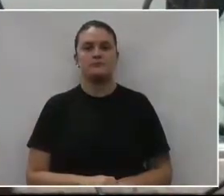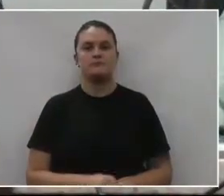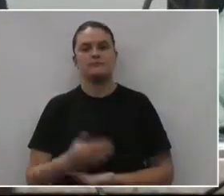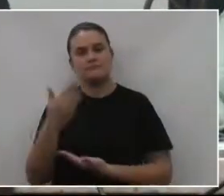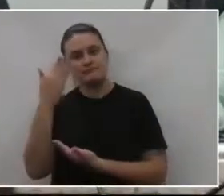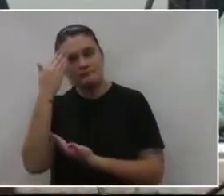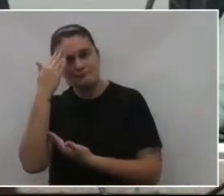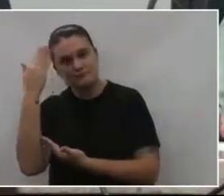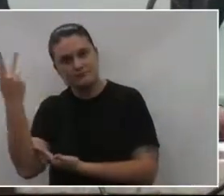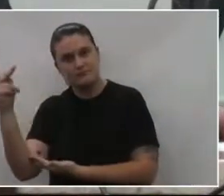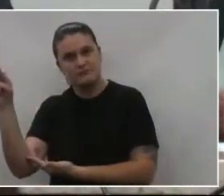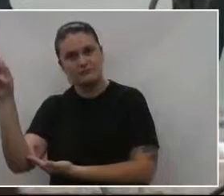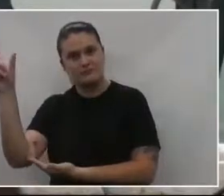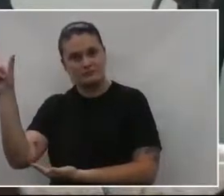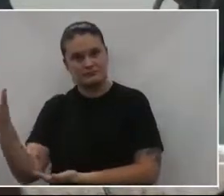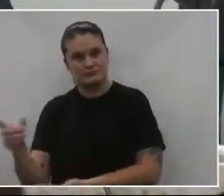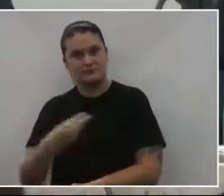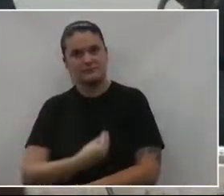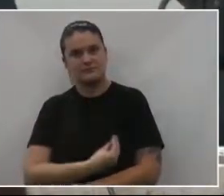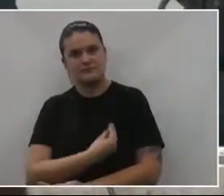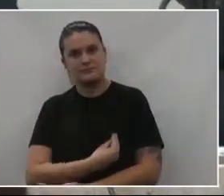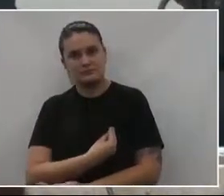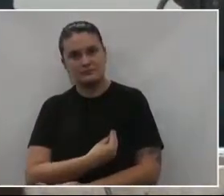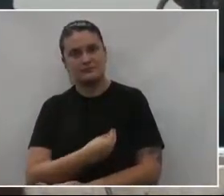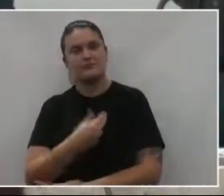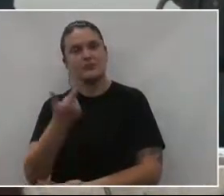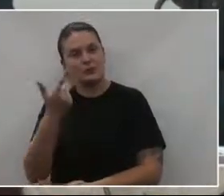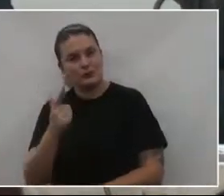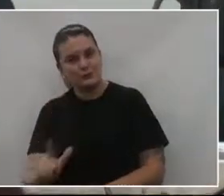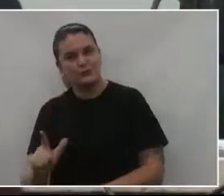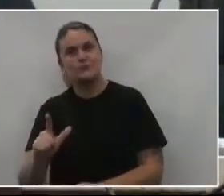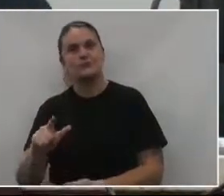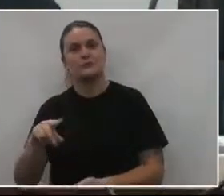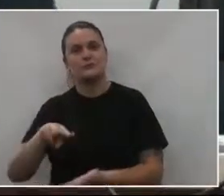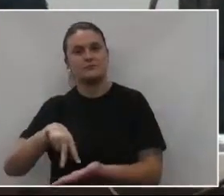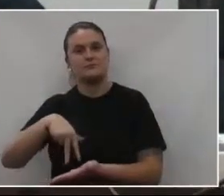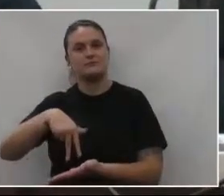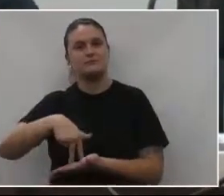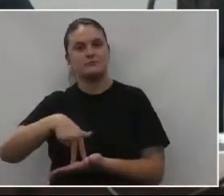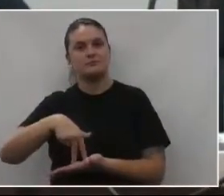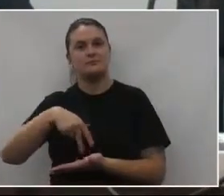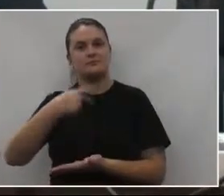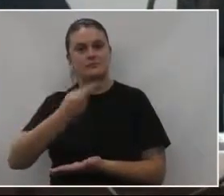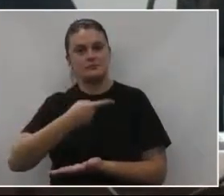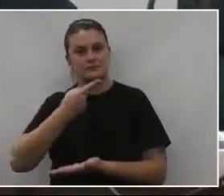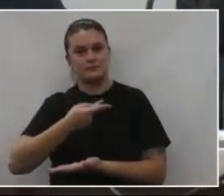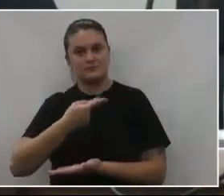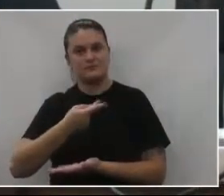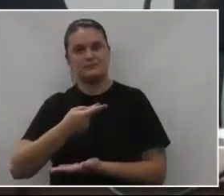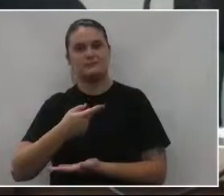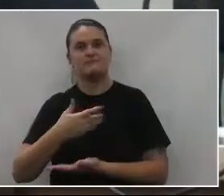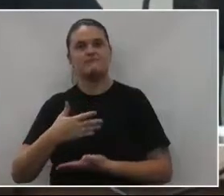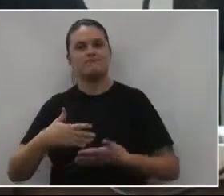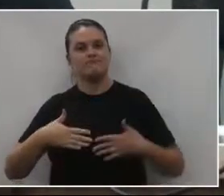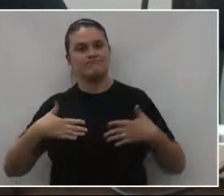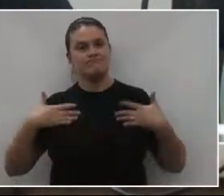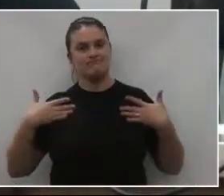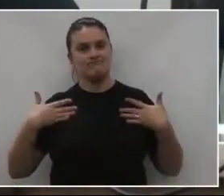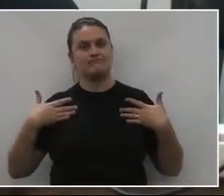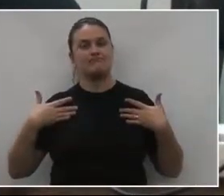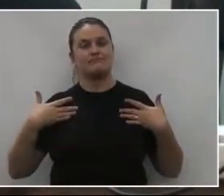Primeiramente, agradecer a presença do Dr. Carlos, mais uma vez ocupando a tribuna dessa casa, nos prestigiando aí